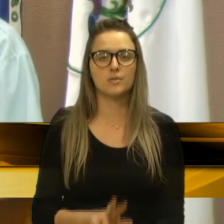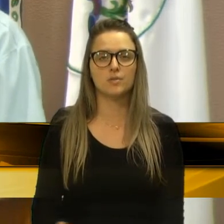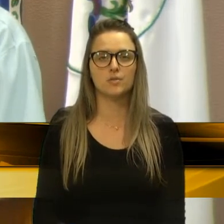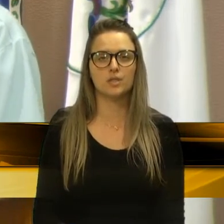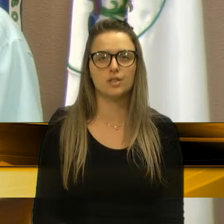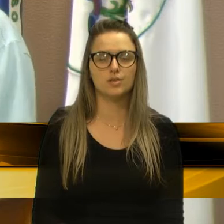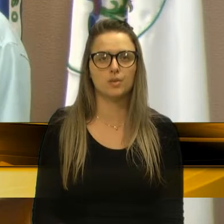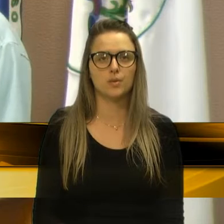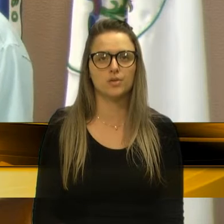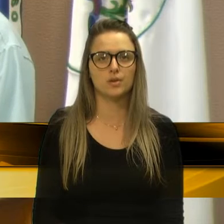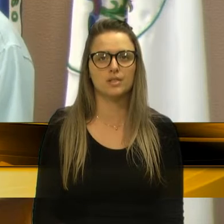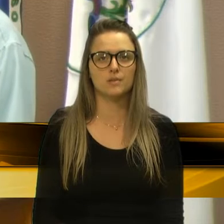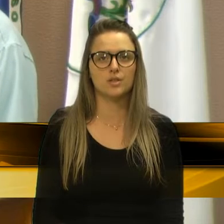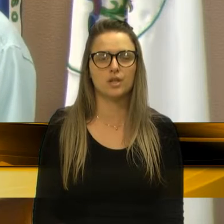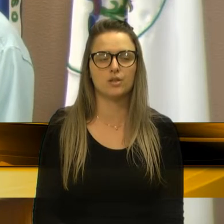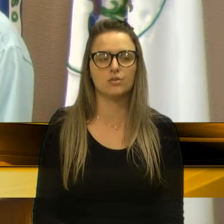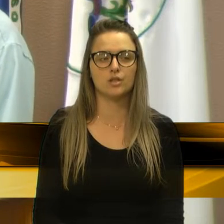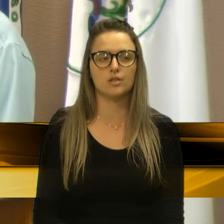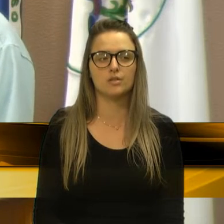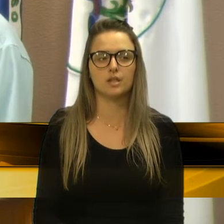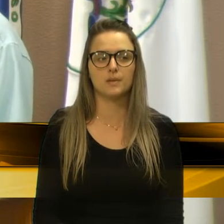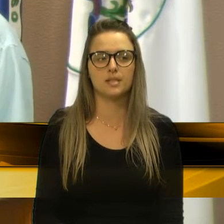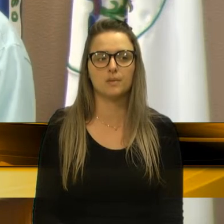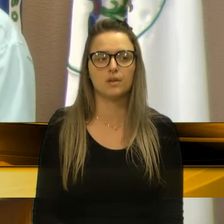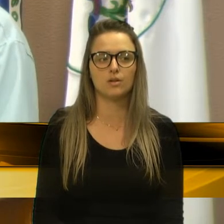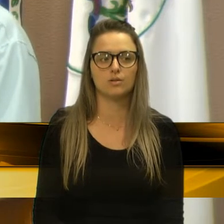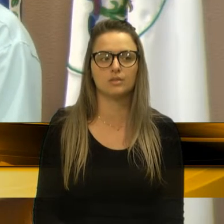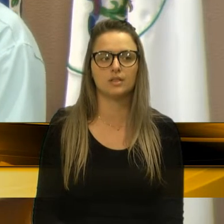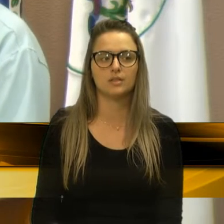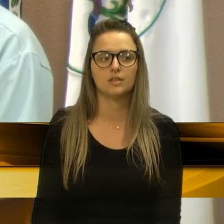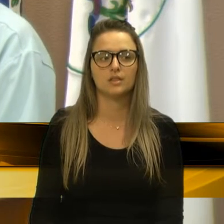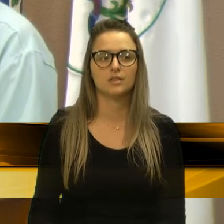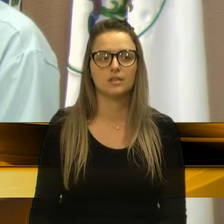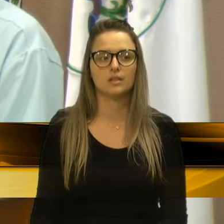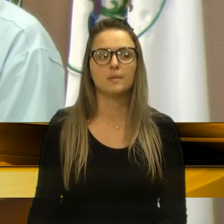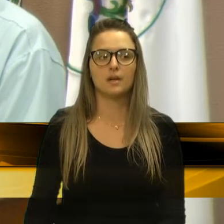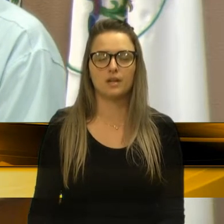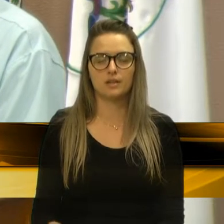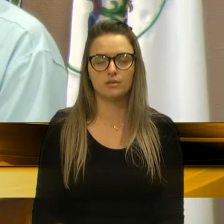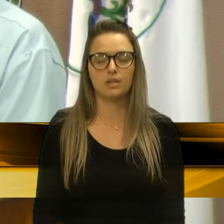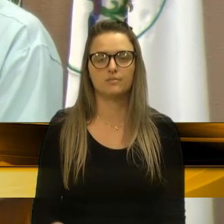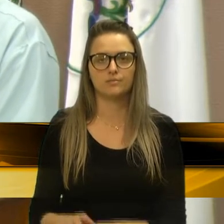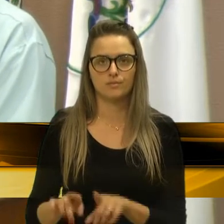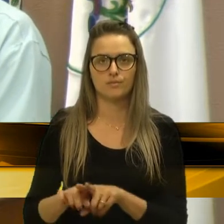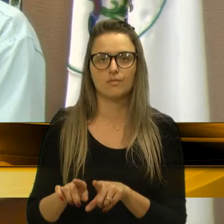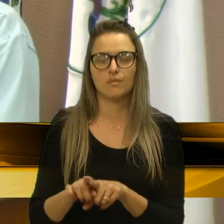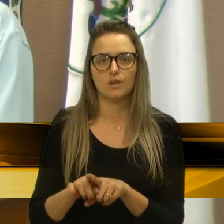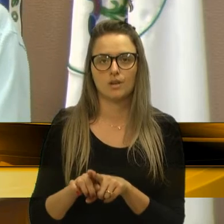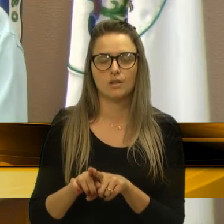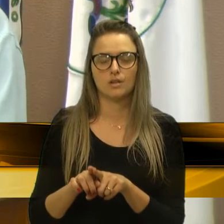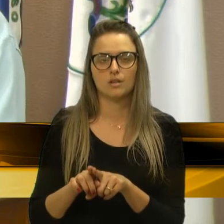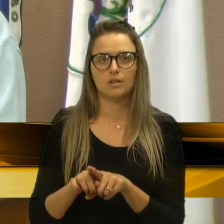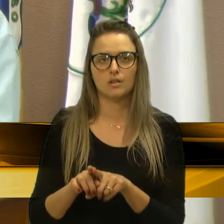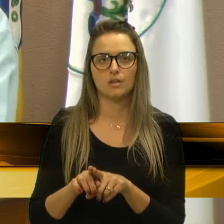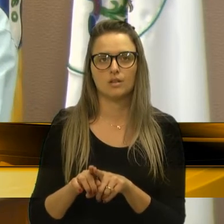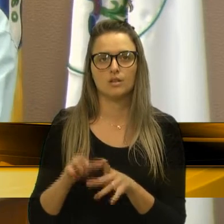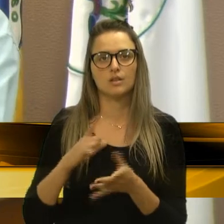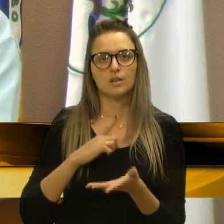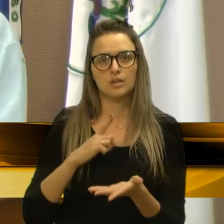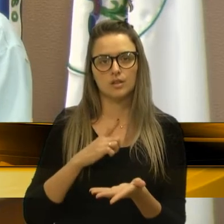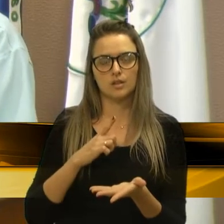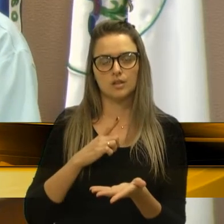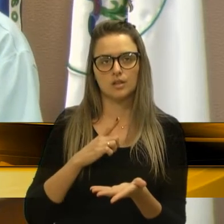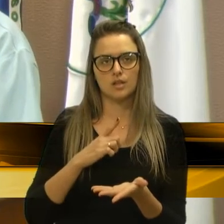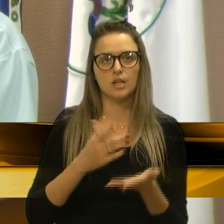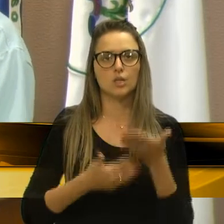à comissão participasse se ativa comunitário pela covas parte center entre os